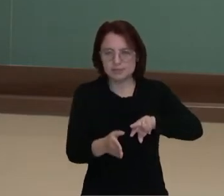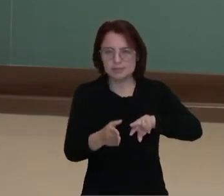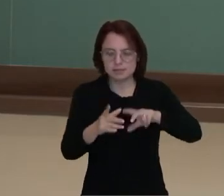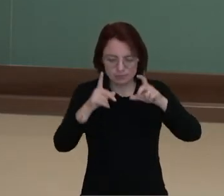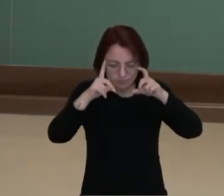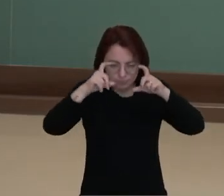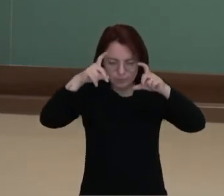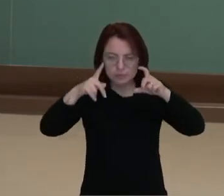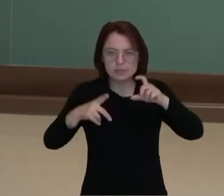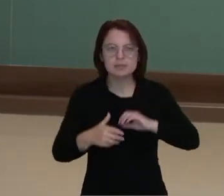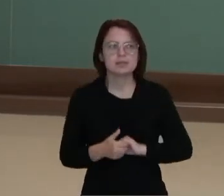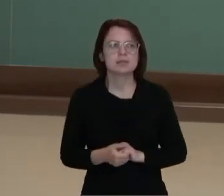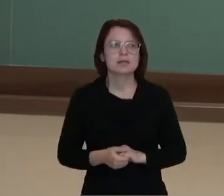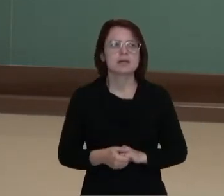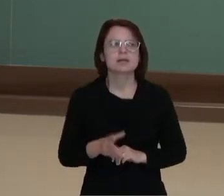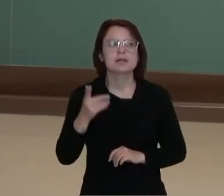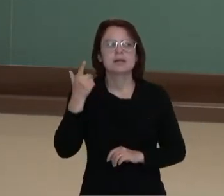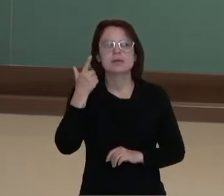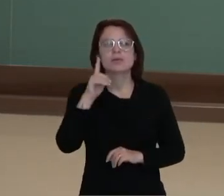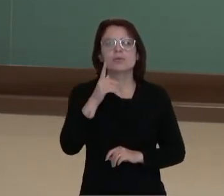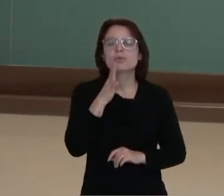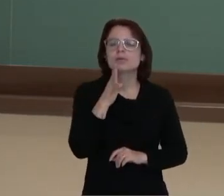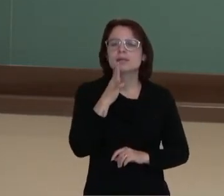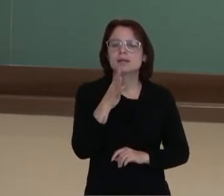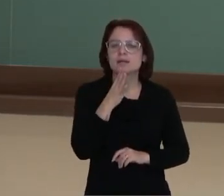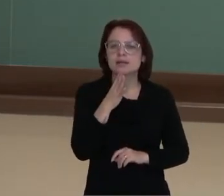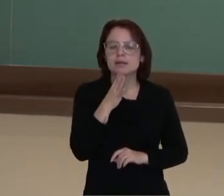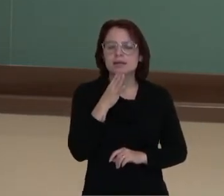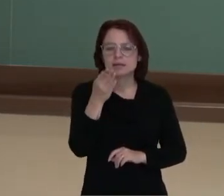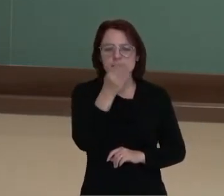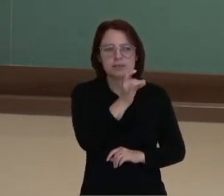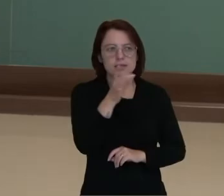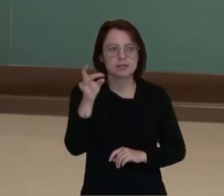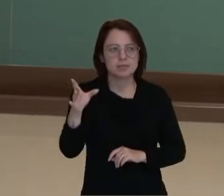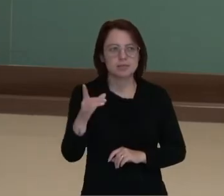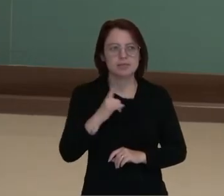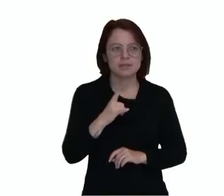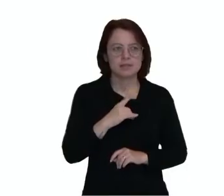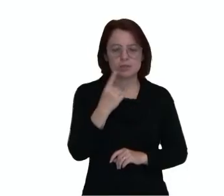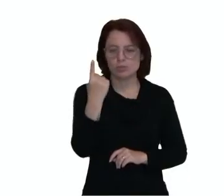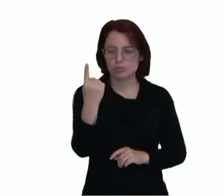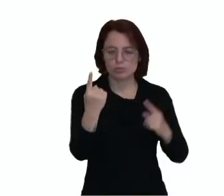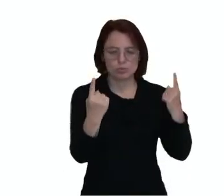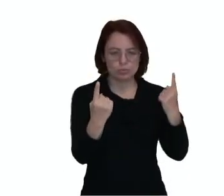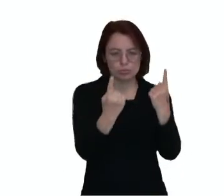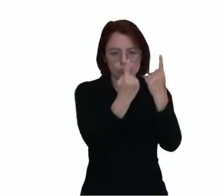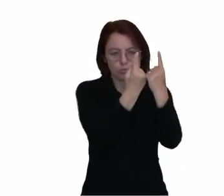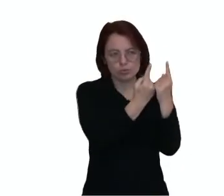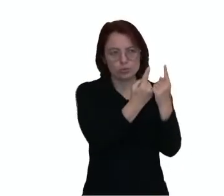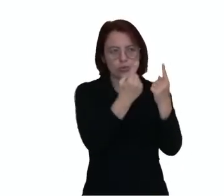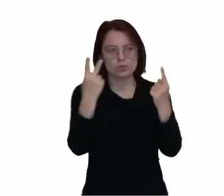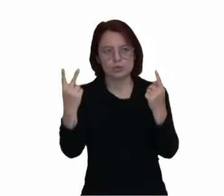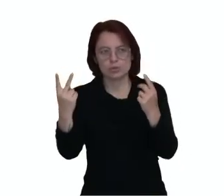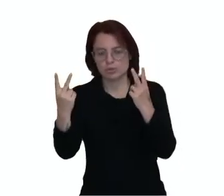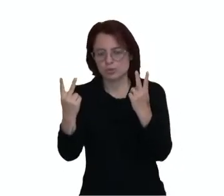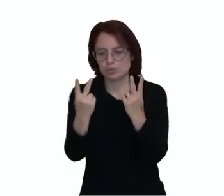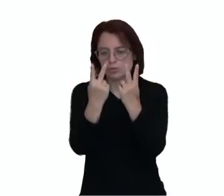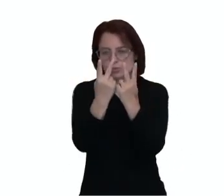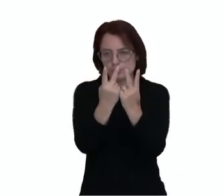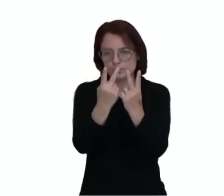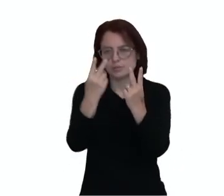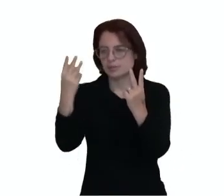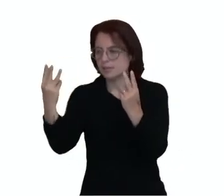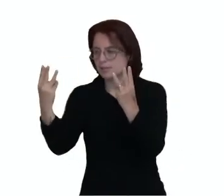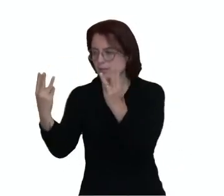foto. E a partir disso, eles conhecem os cromossomos. Eles vão arrumar o número 1 com o número 1, o 2 com o 2, o 3 com o 3,